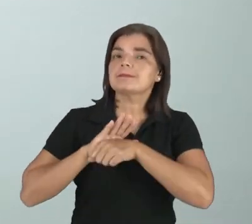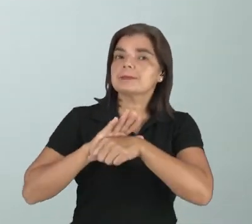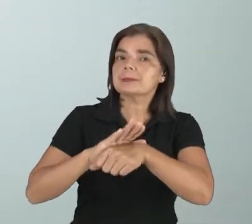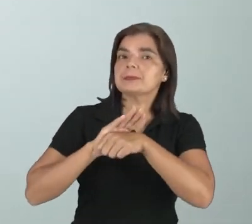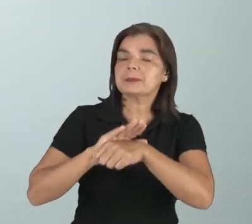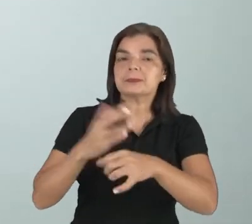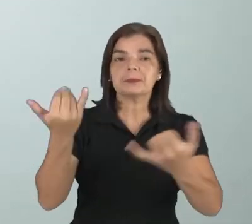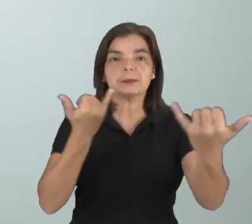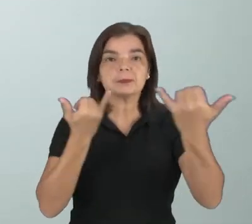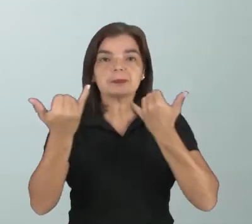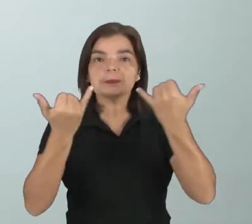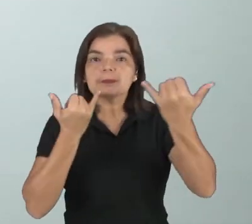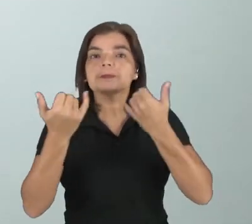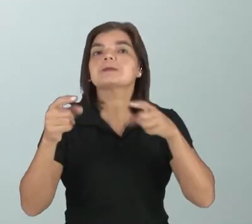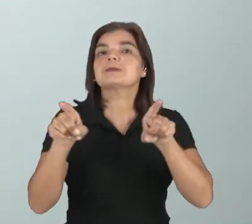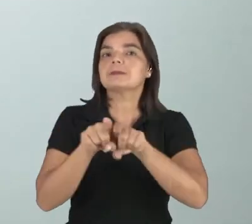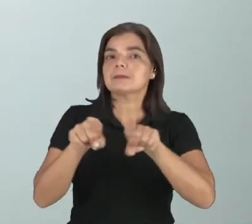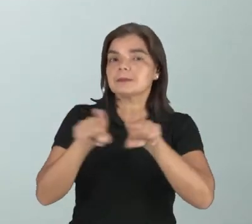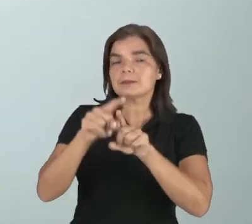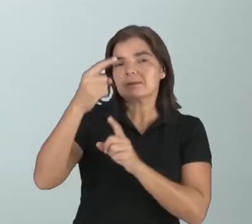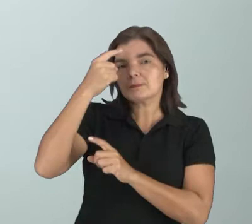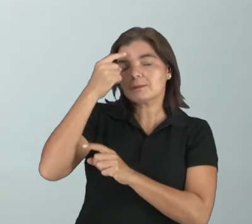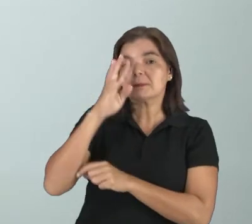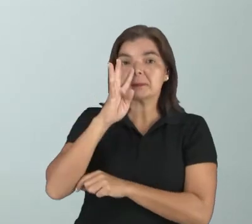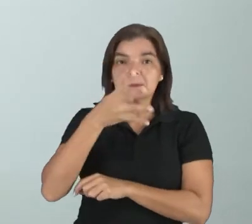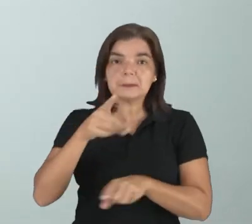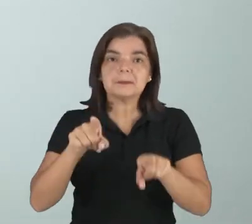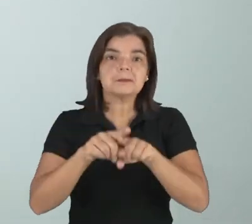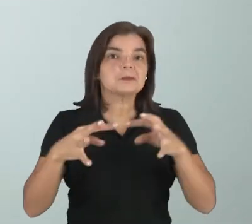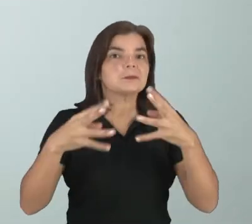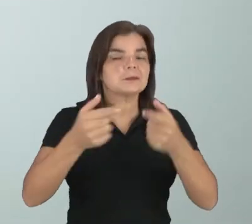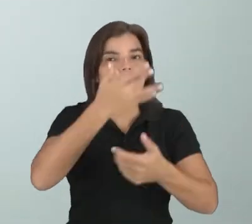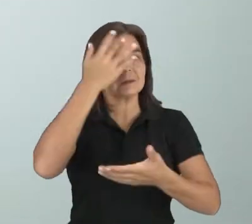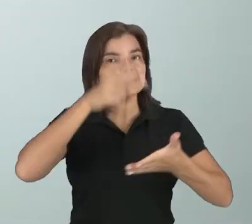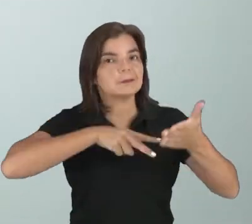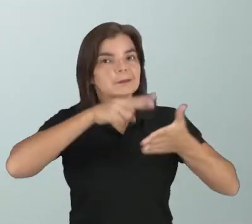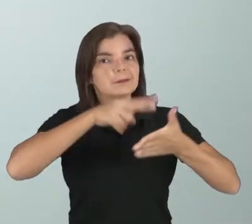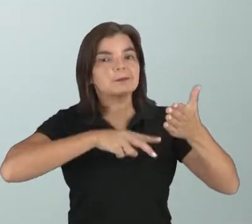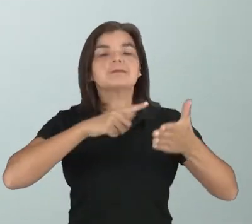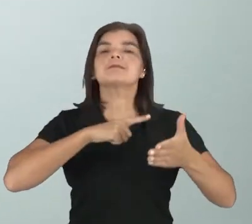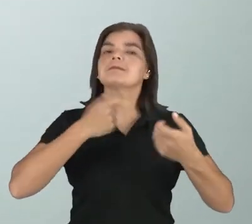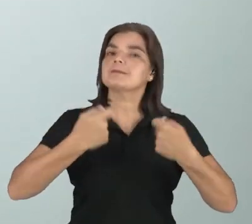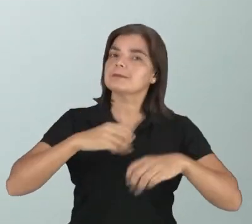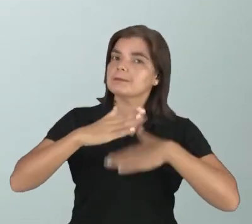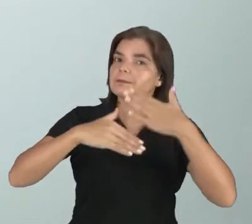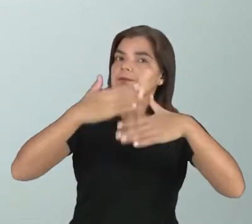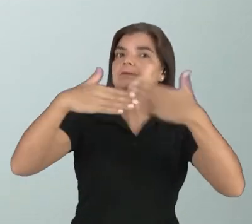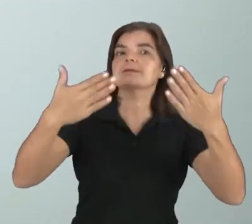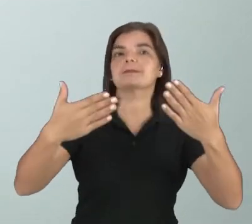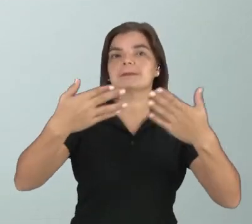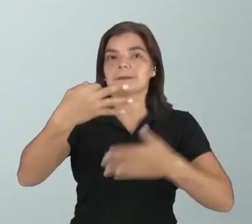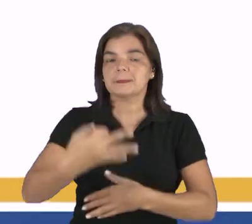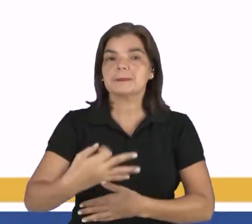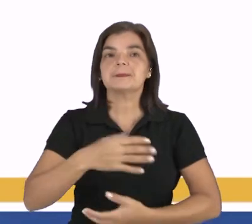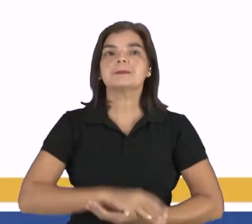com a nossa informação, com esse pensamento crítico que todo leitor deve desenvolver,